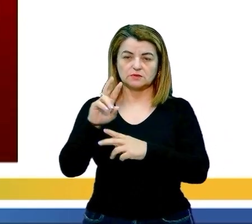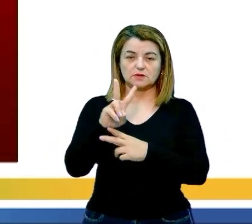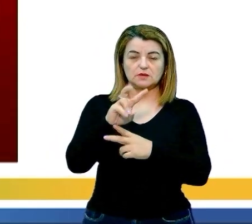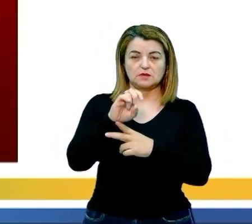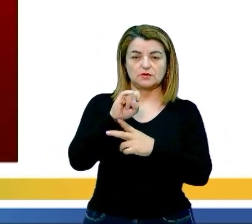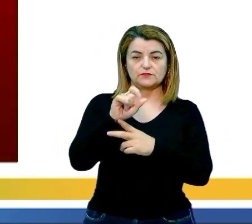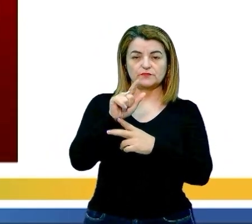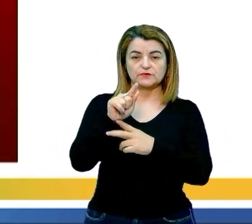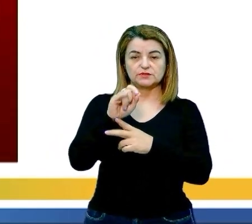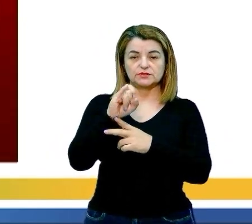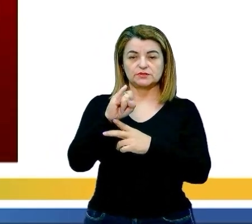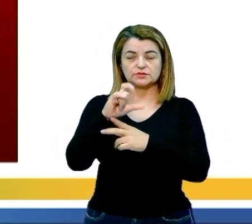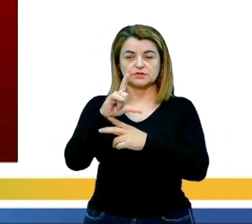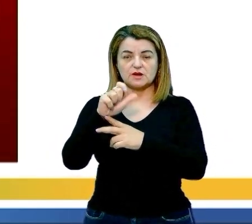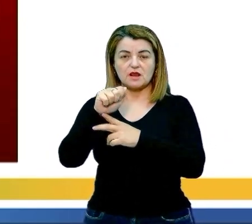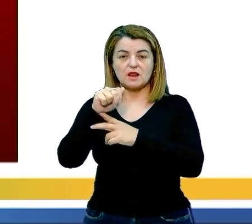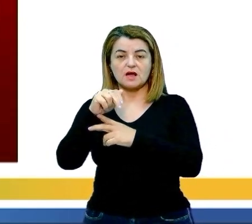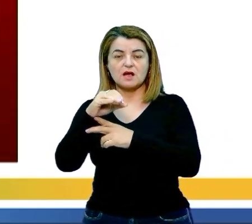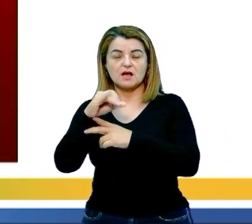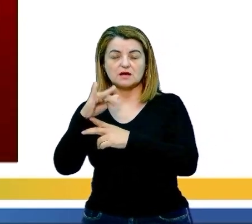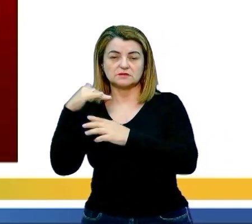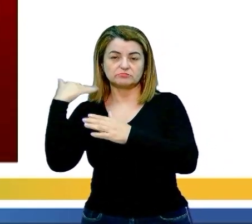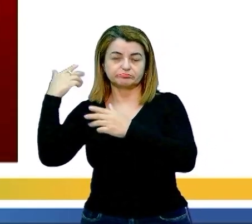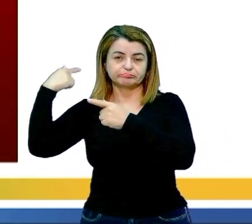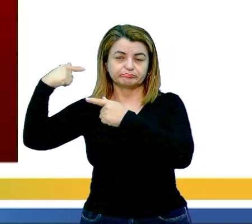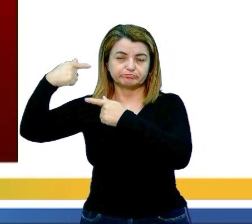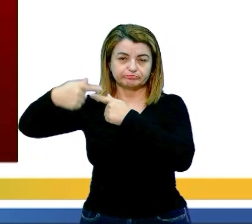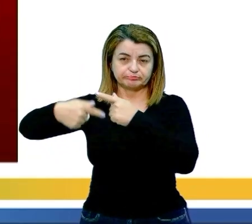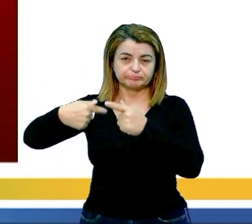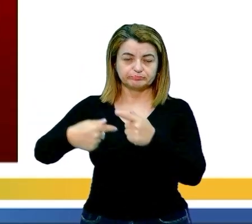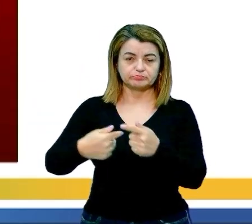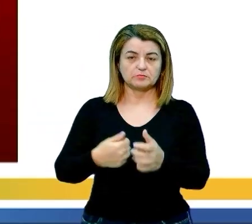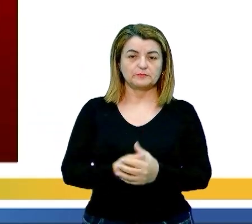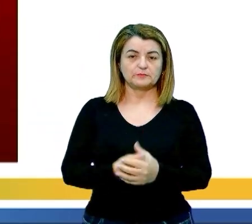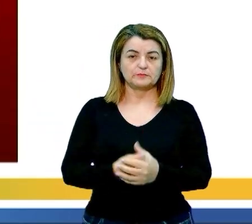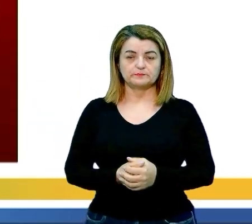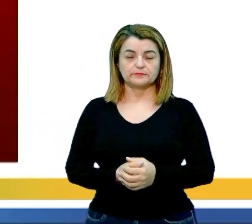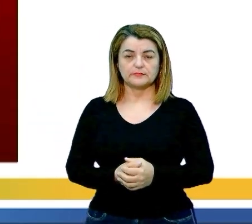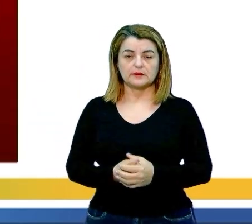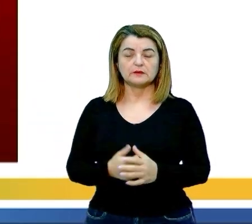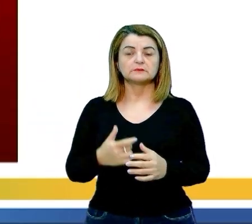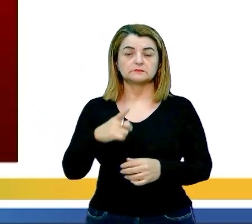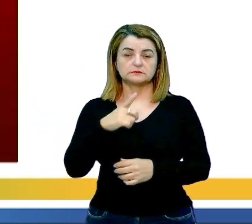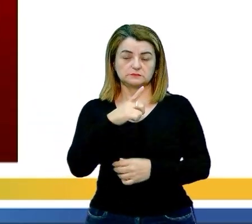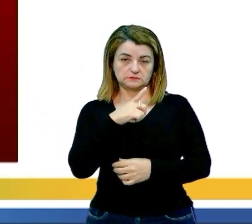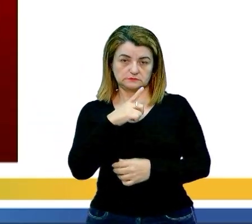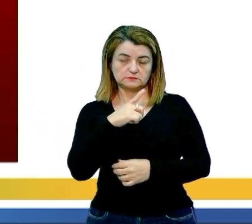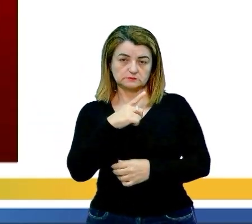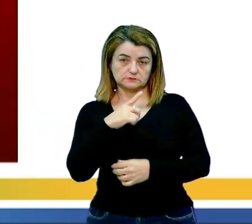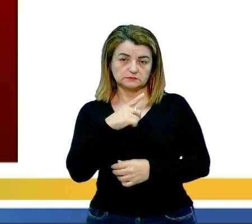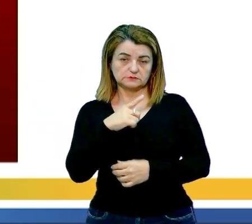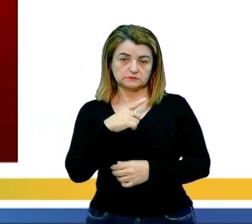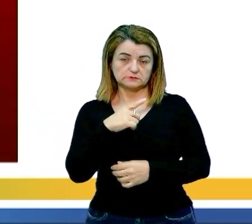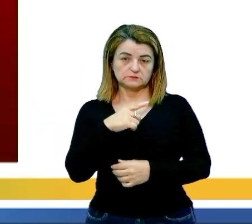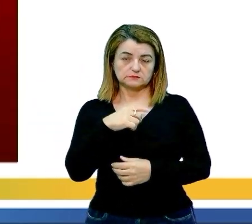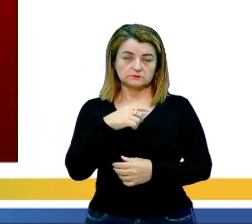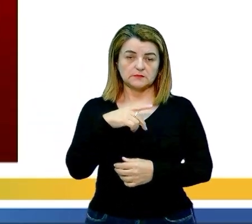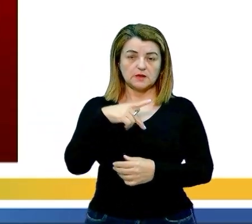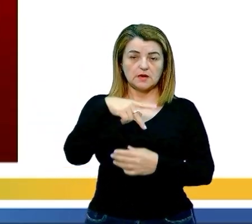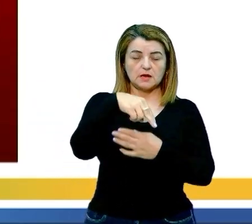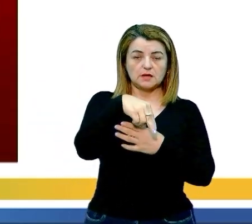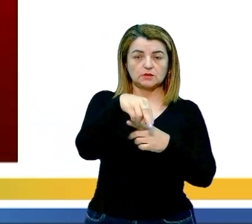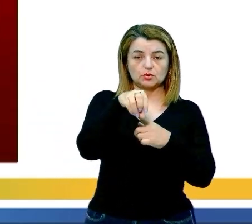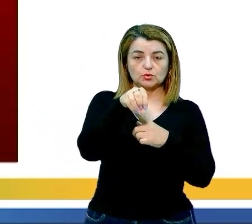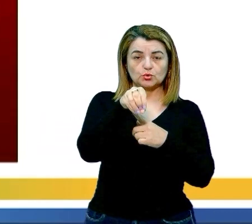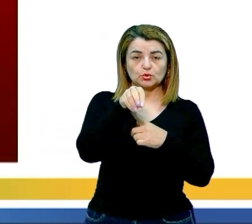que nós vamos tratar um pouco adiante. Então, exame e sanção. E ainda a questão da normalização,